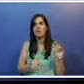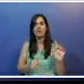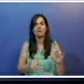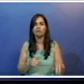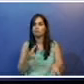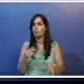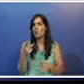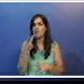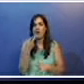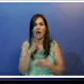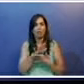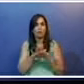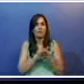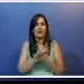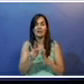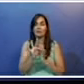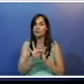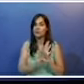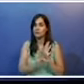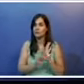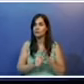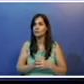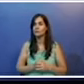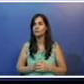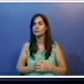Vamos lá? Segunda questão.